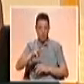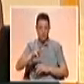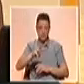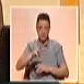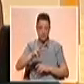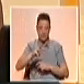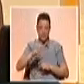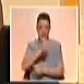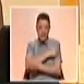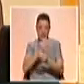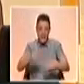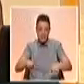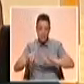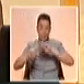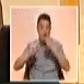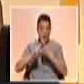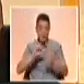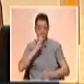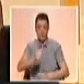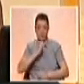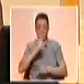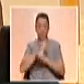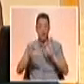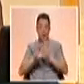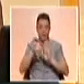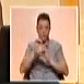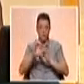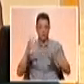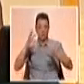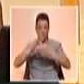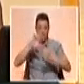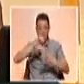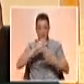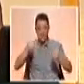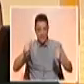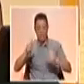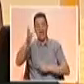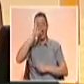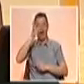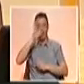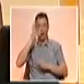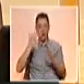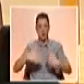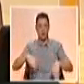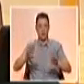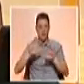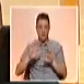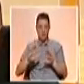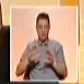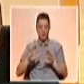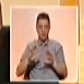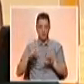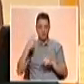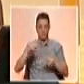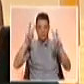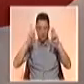de crianças por ano por doenças relacionadas com a má qualidade da água. E, portanto, são, de facto, assuntos